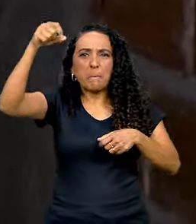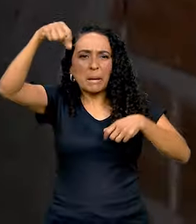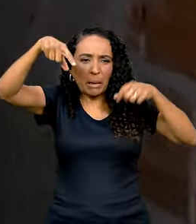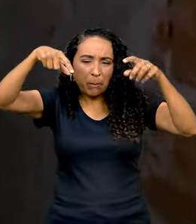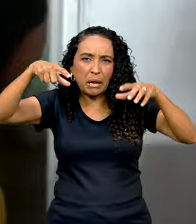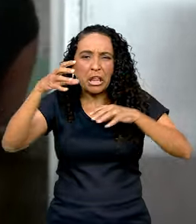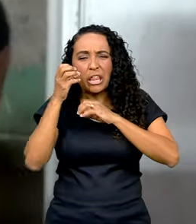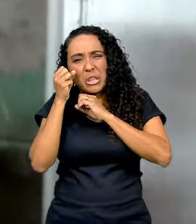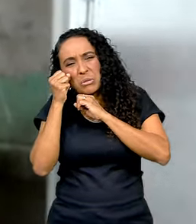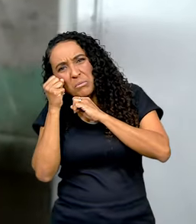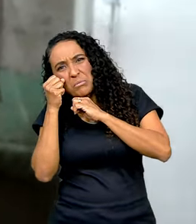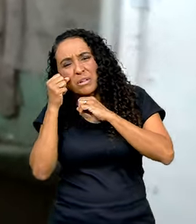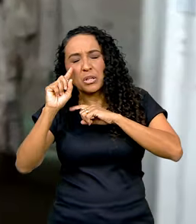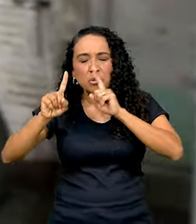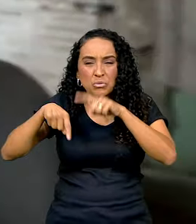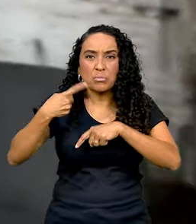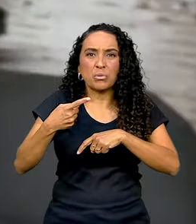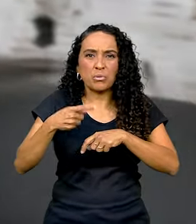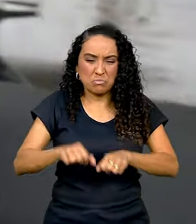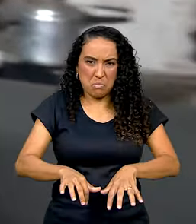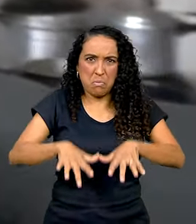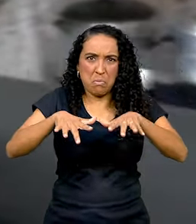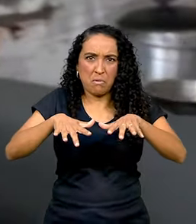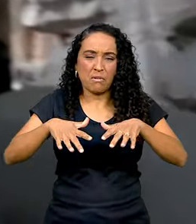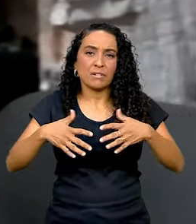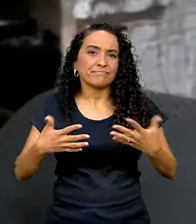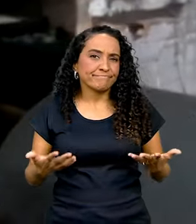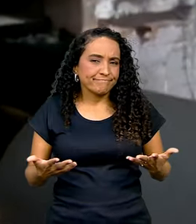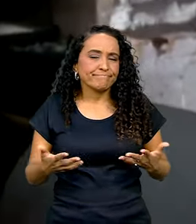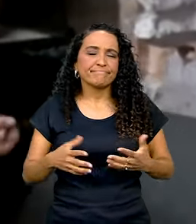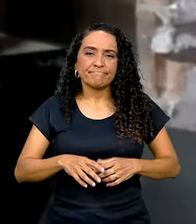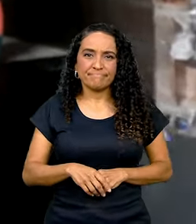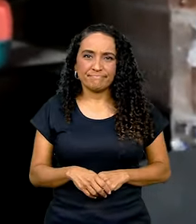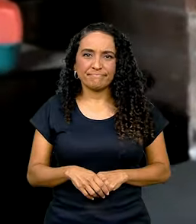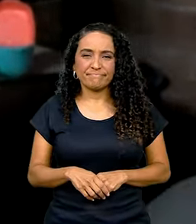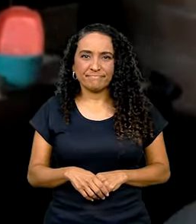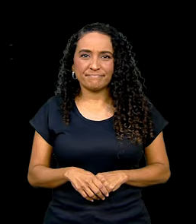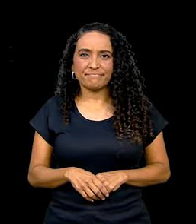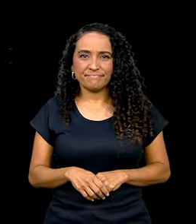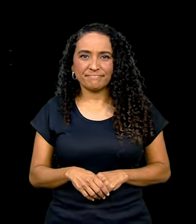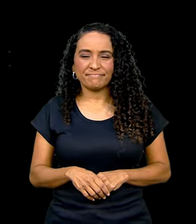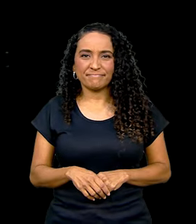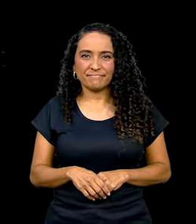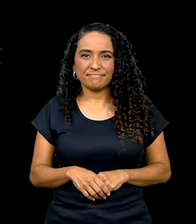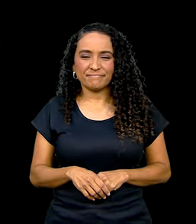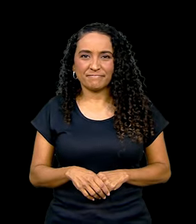esse negócio de medo de dormir outro dia no mesmo dia tá com cheia na casa com água invadindo